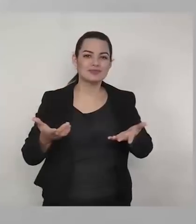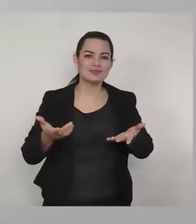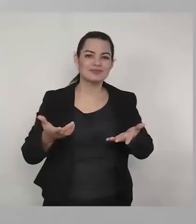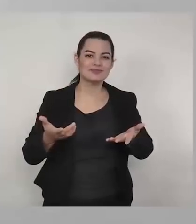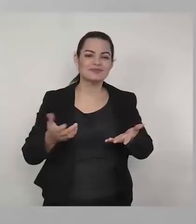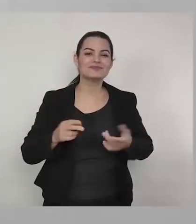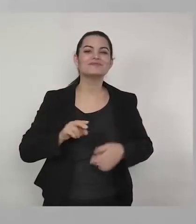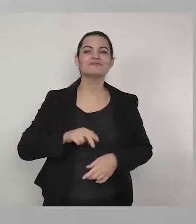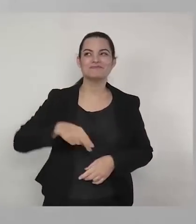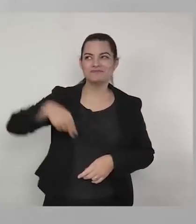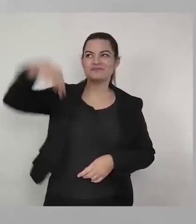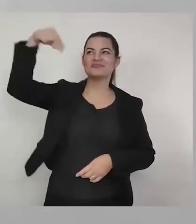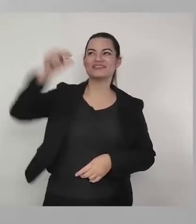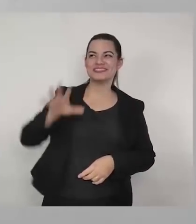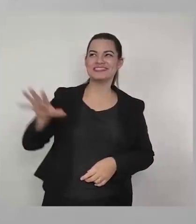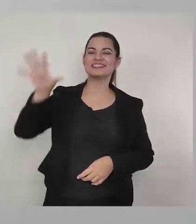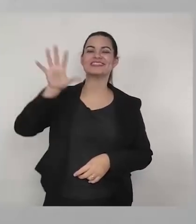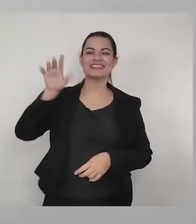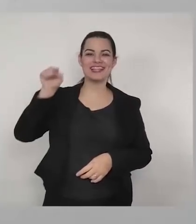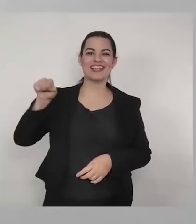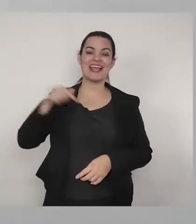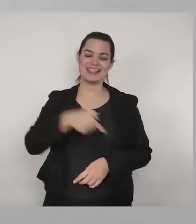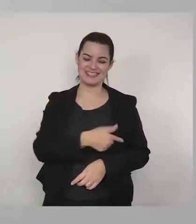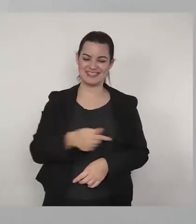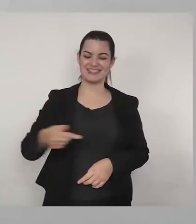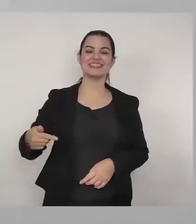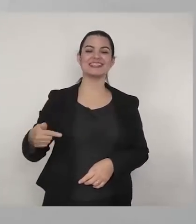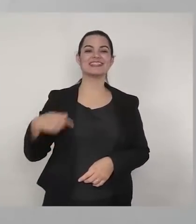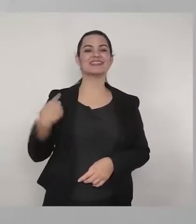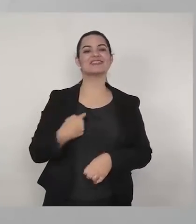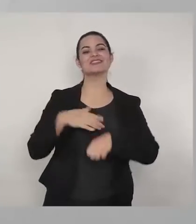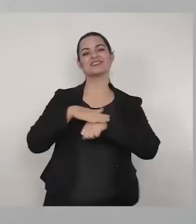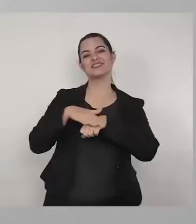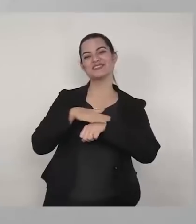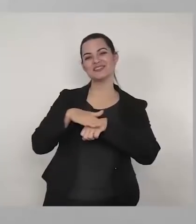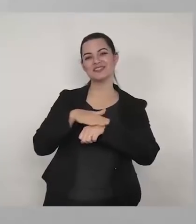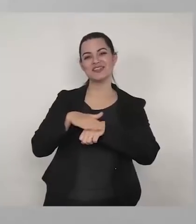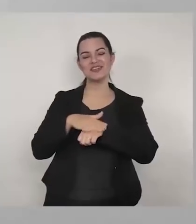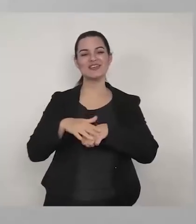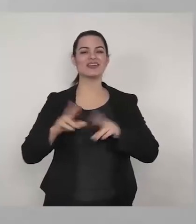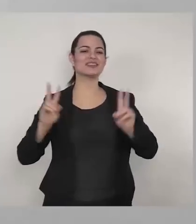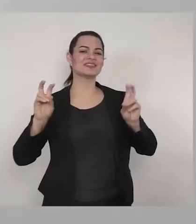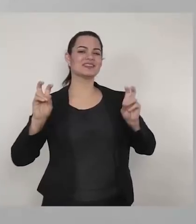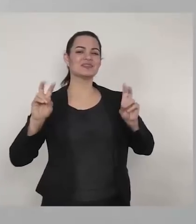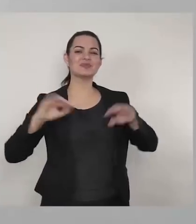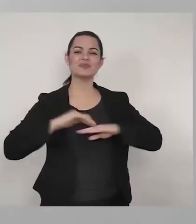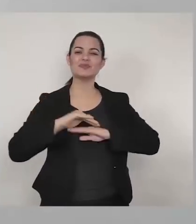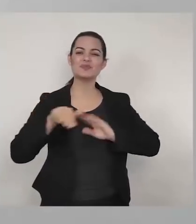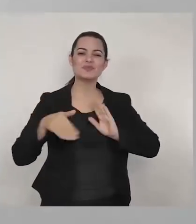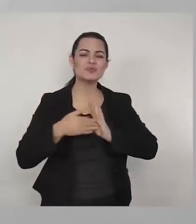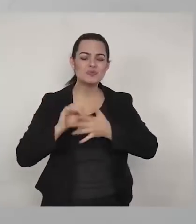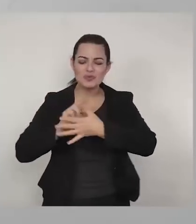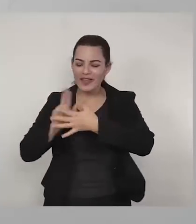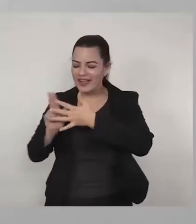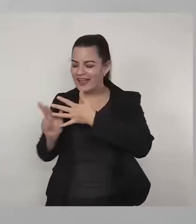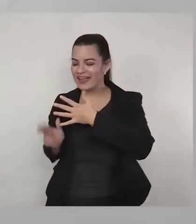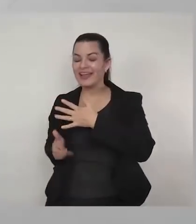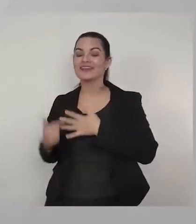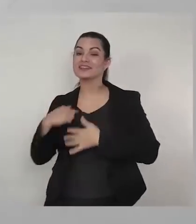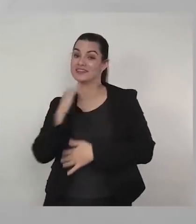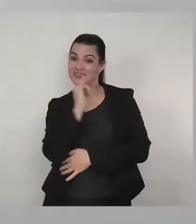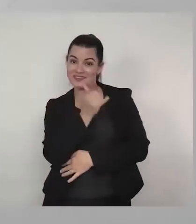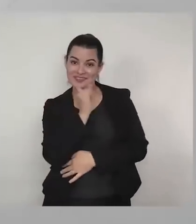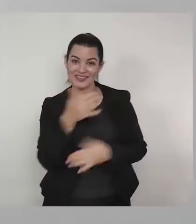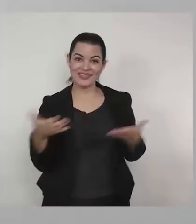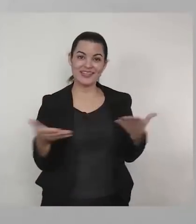região Nordeste. Essa semana nós falaremos sobre todas essas características que eu acabei